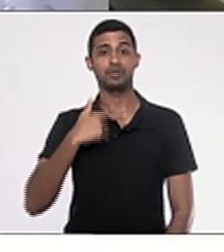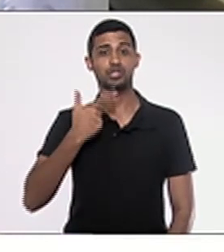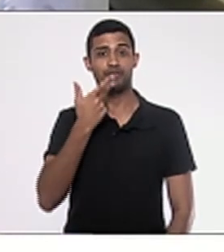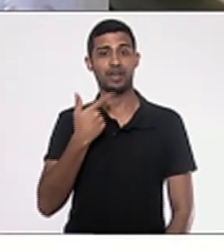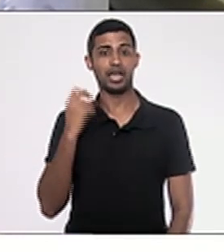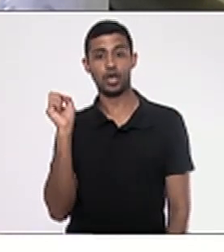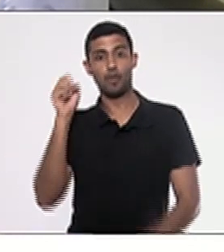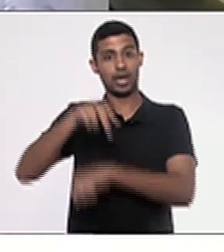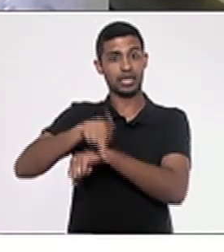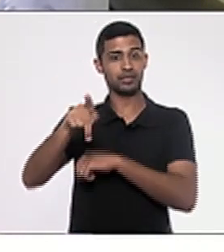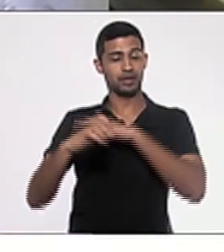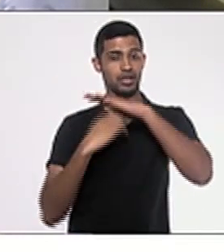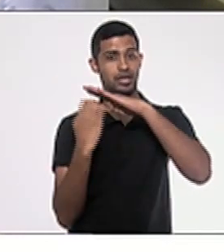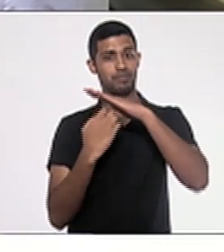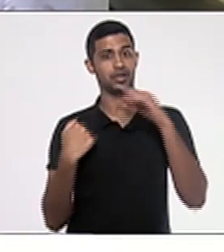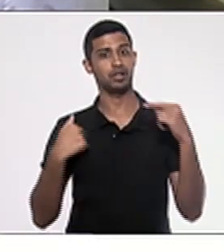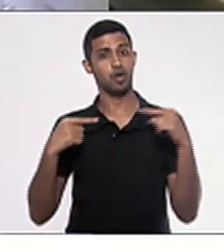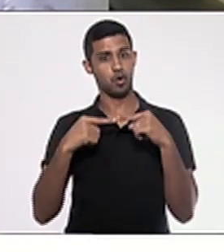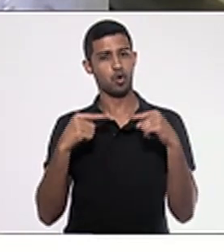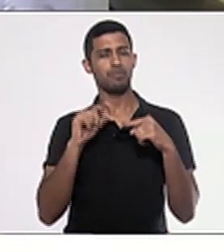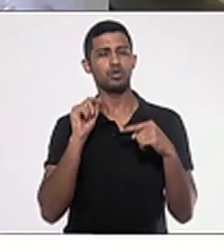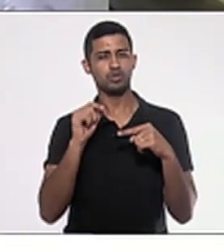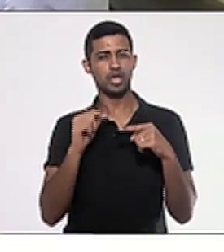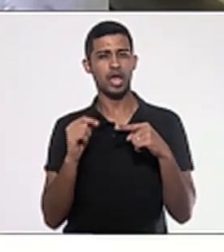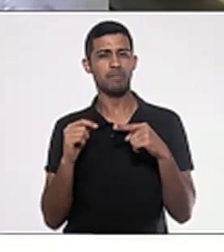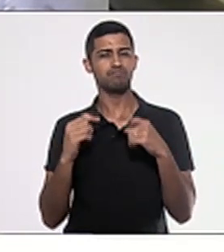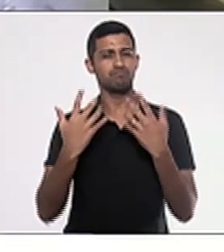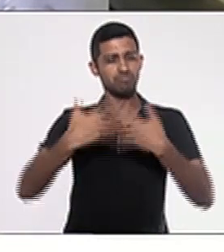na companhia como mecânico de hidrômetro.